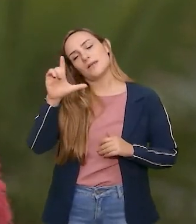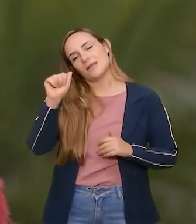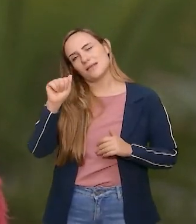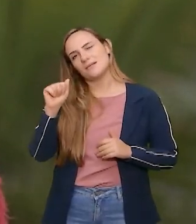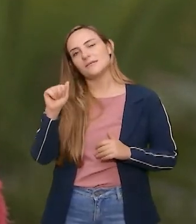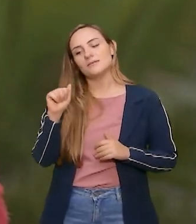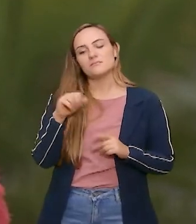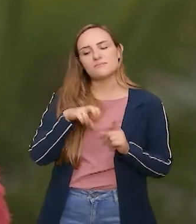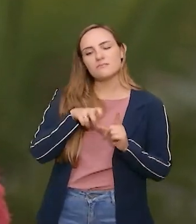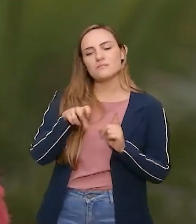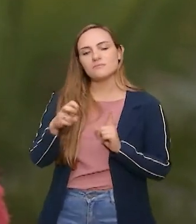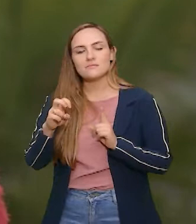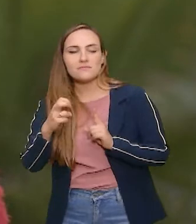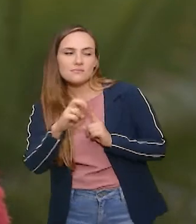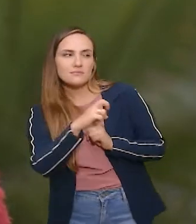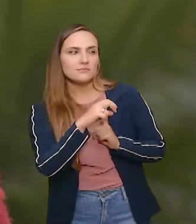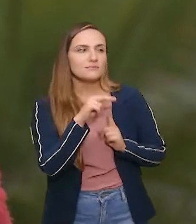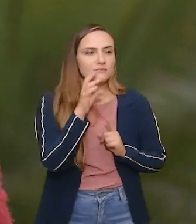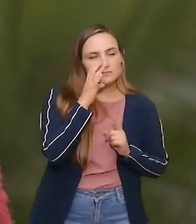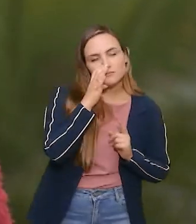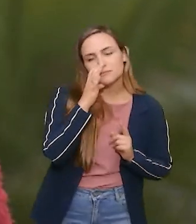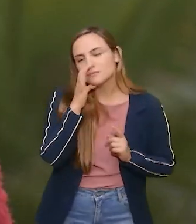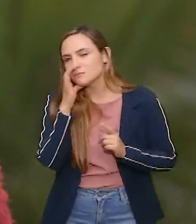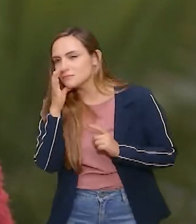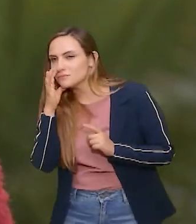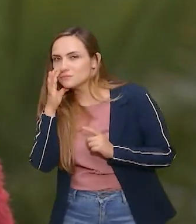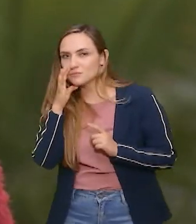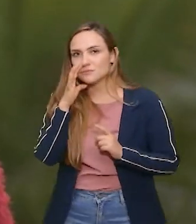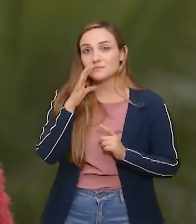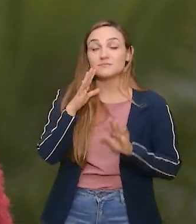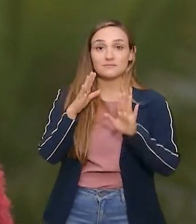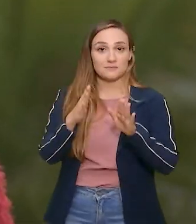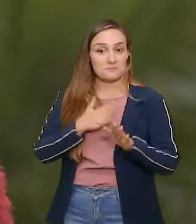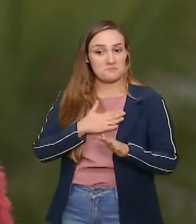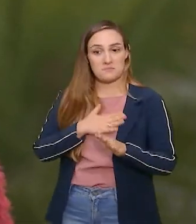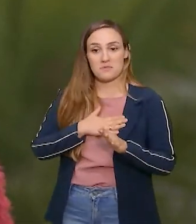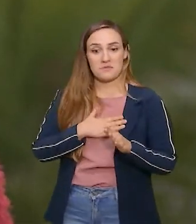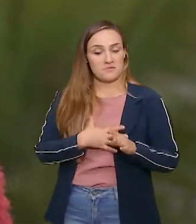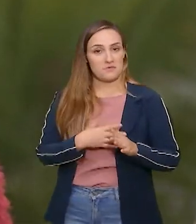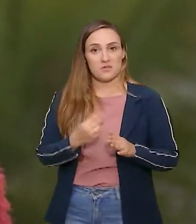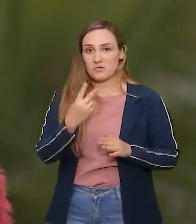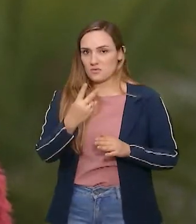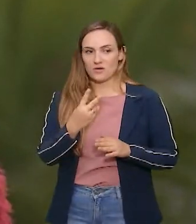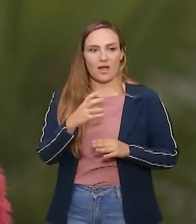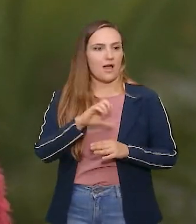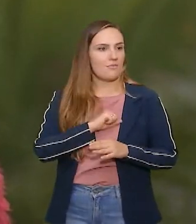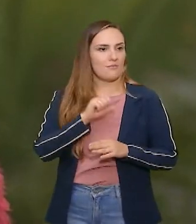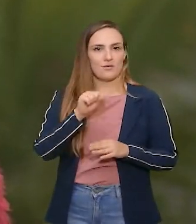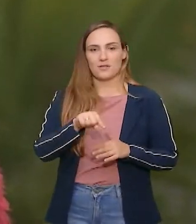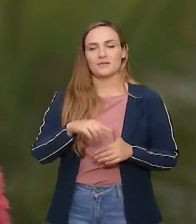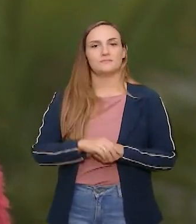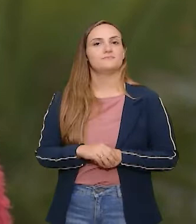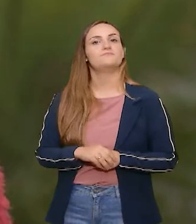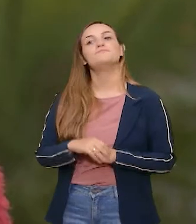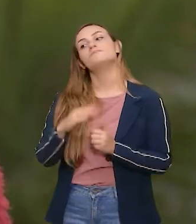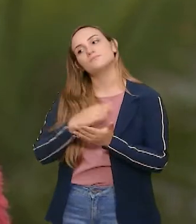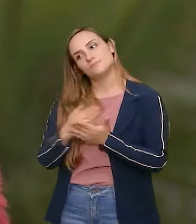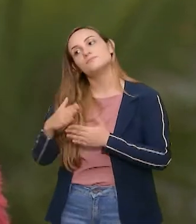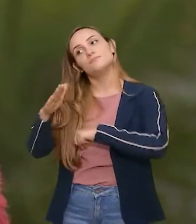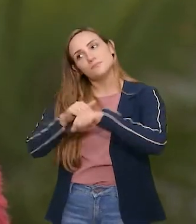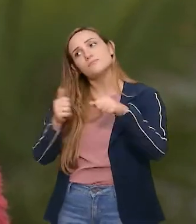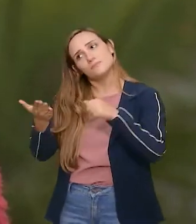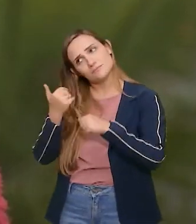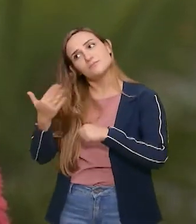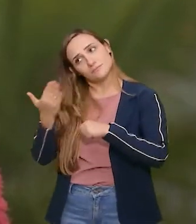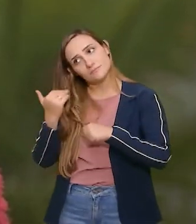a circundar, a rodear a casa e principalmente meus 2 filhos se apaixonaram pelo Catu e começaram a colocar